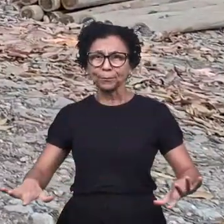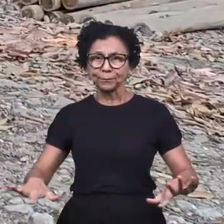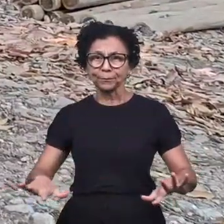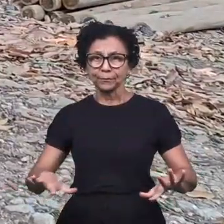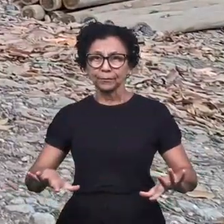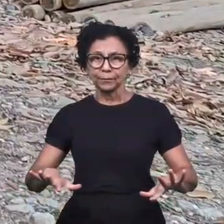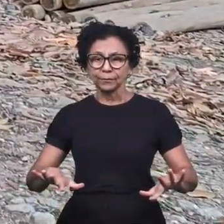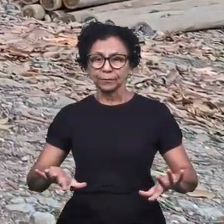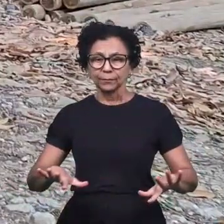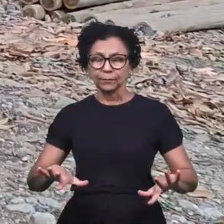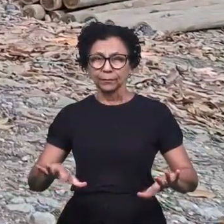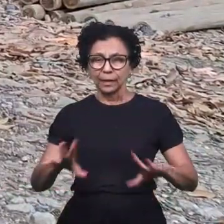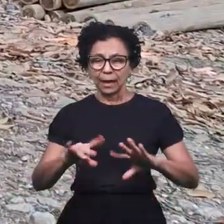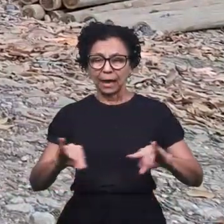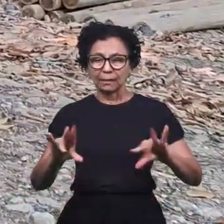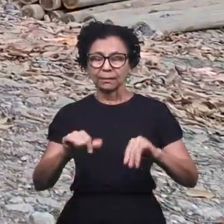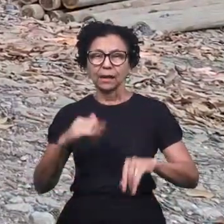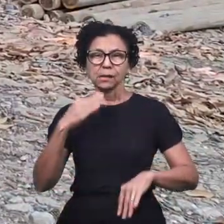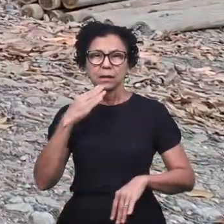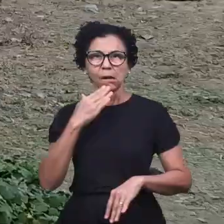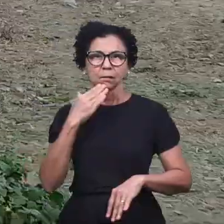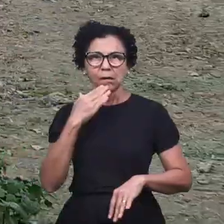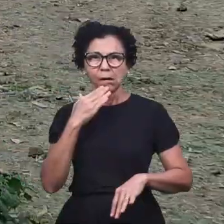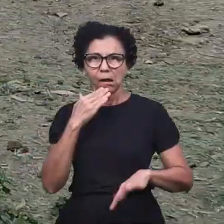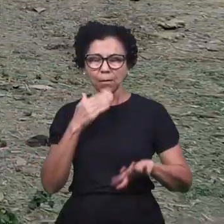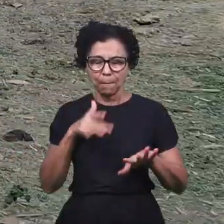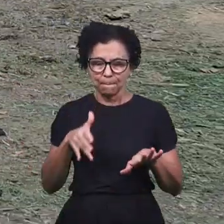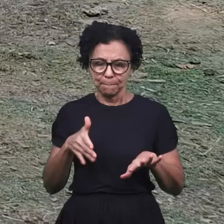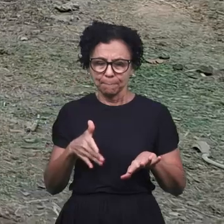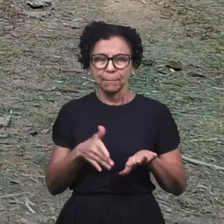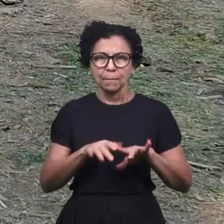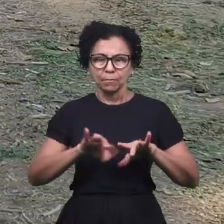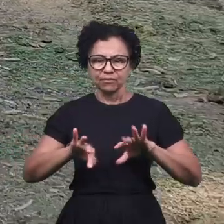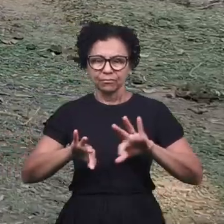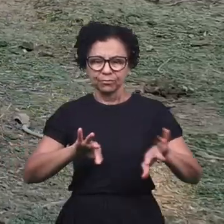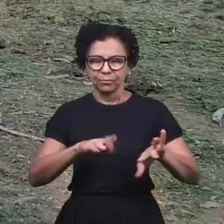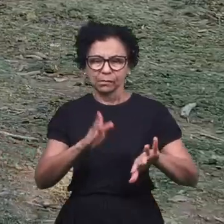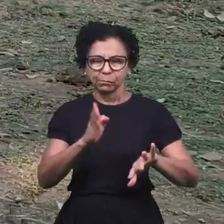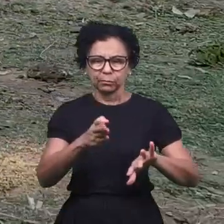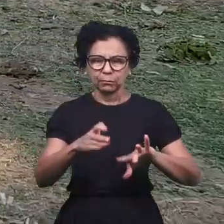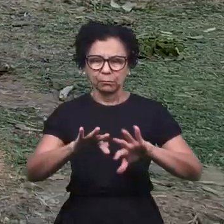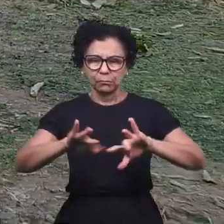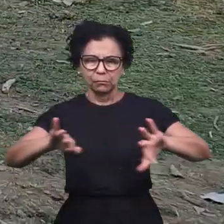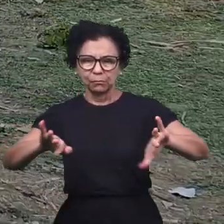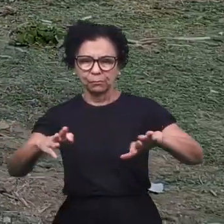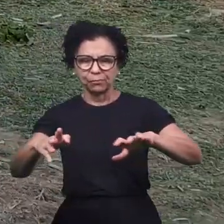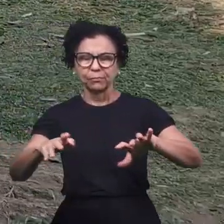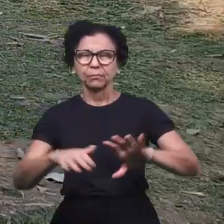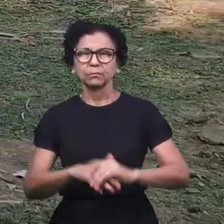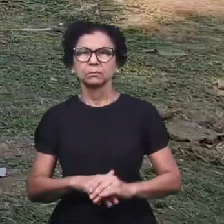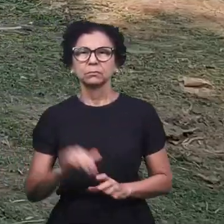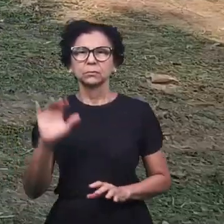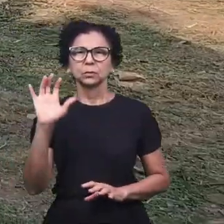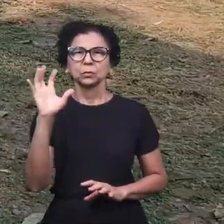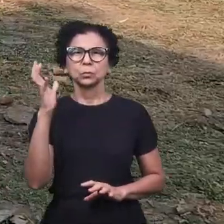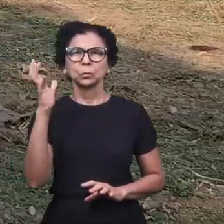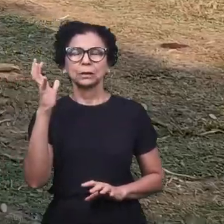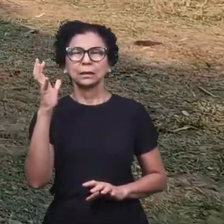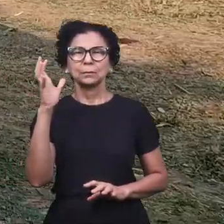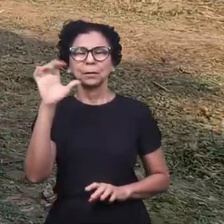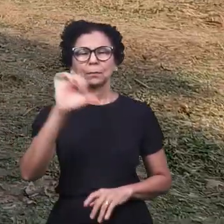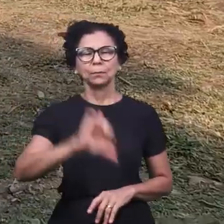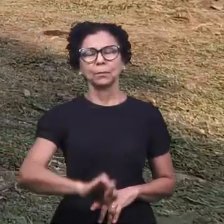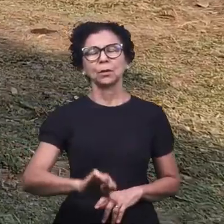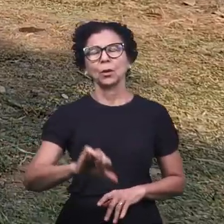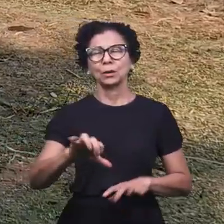está rachado. Nós tínhamos uma lagoa ali e secou. Esse momento a qual estamos vivendo, a cada dia, os climas ficando pior, né,